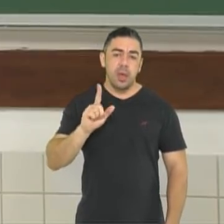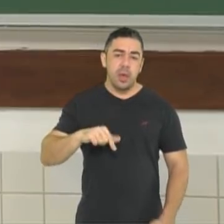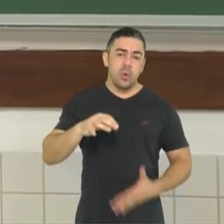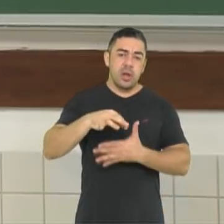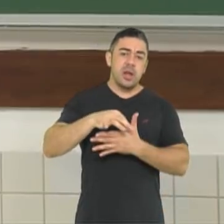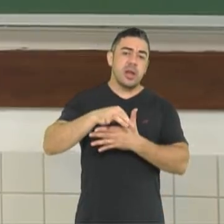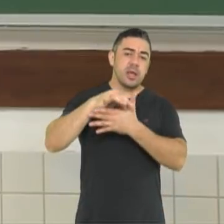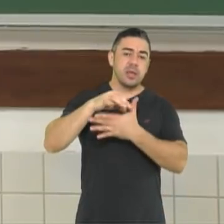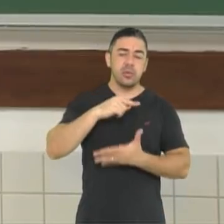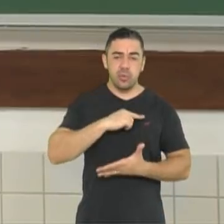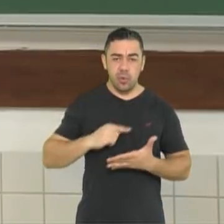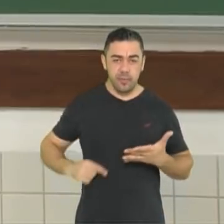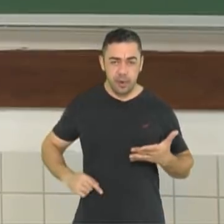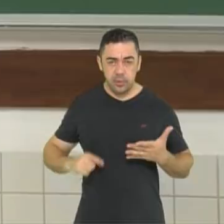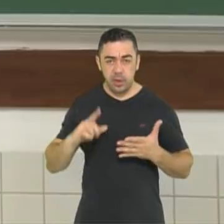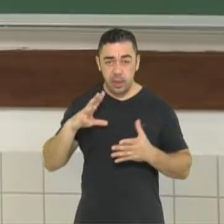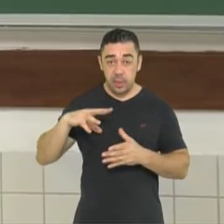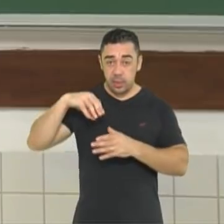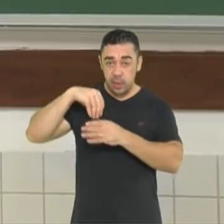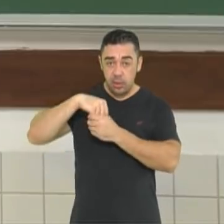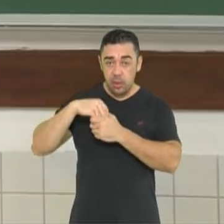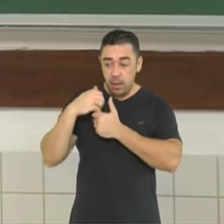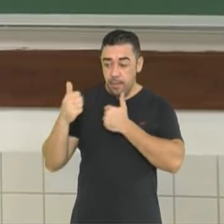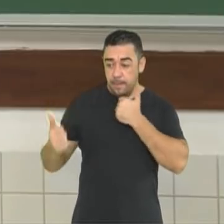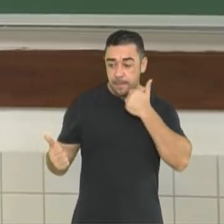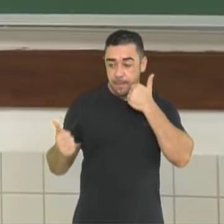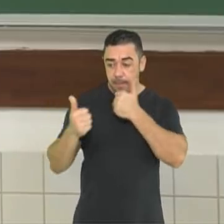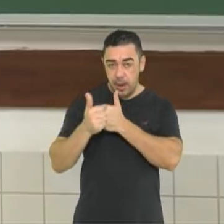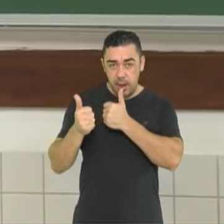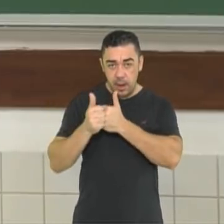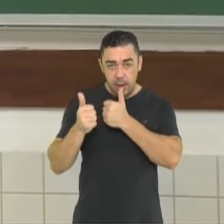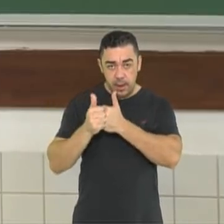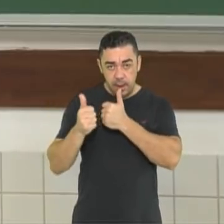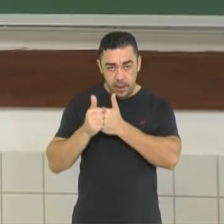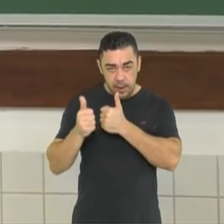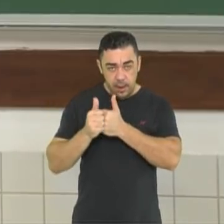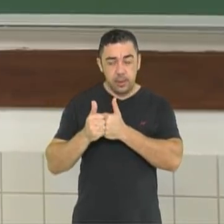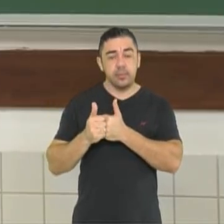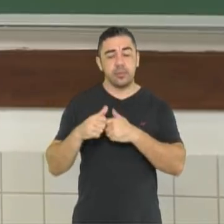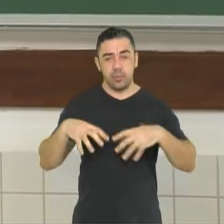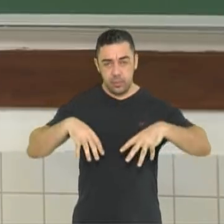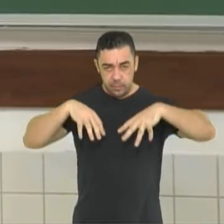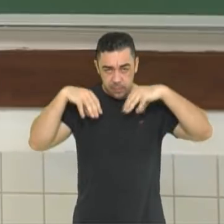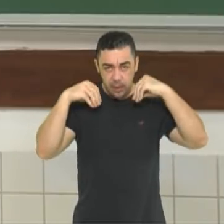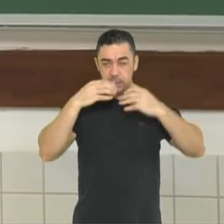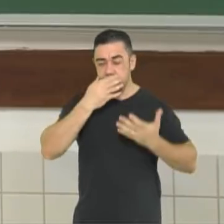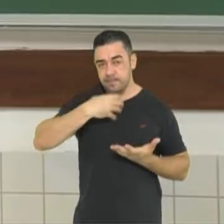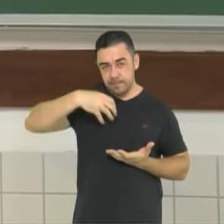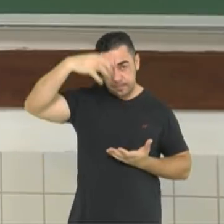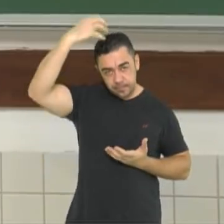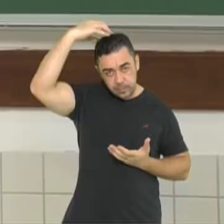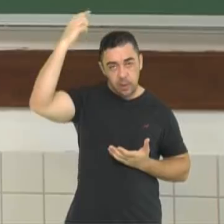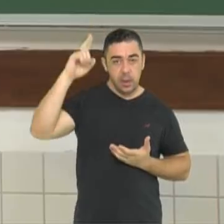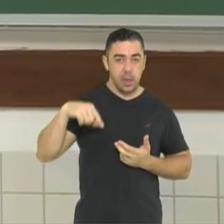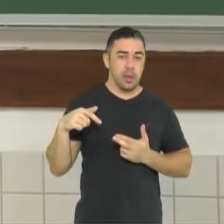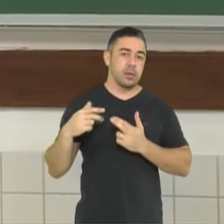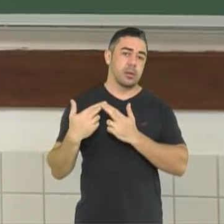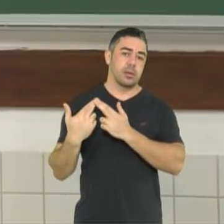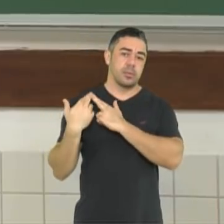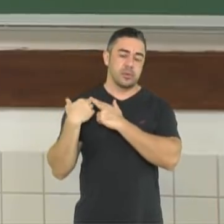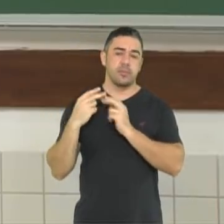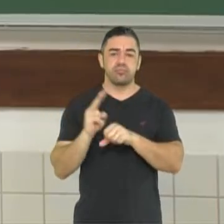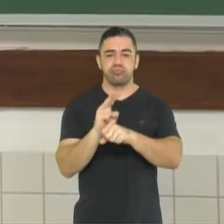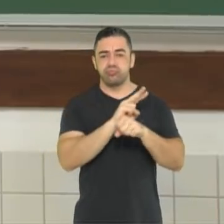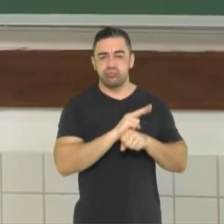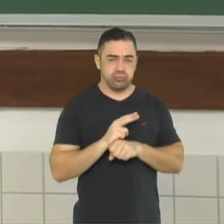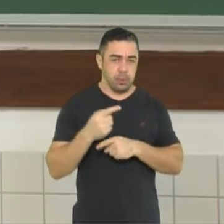líder, um governante próximo da corte, próximo do palácio do rei, que tinha ali a parte responsável por fazer